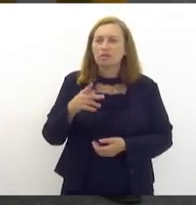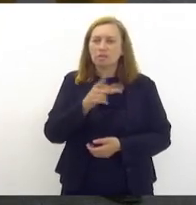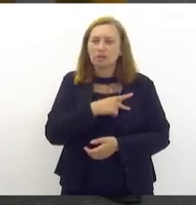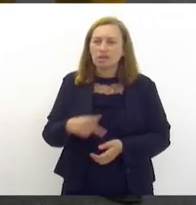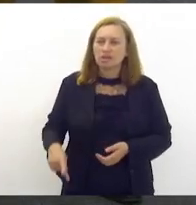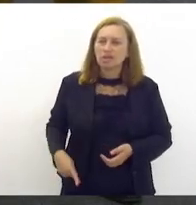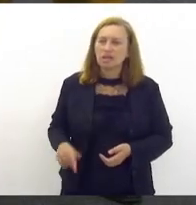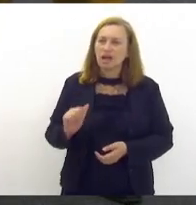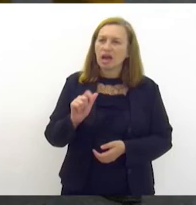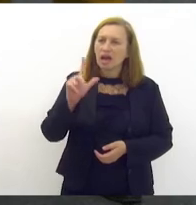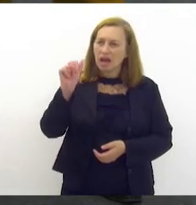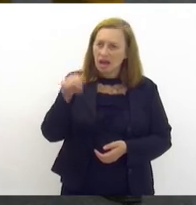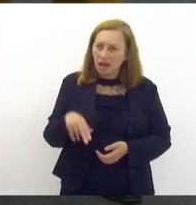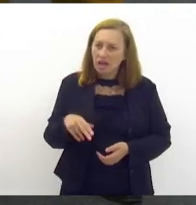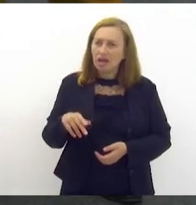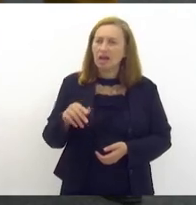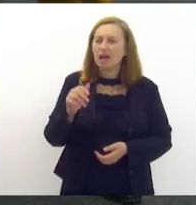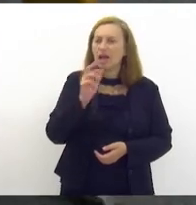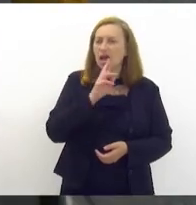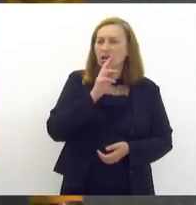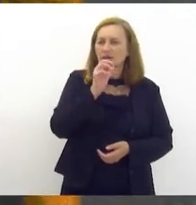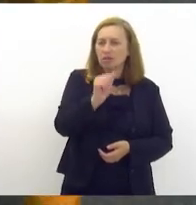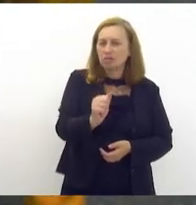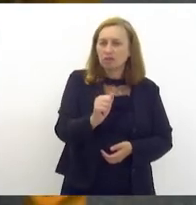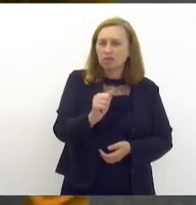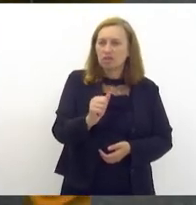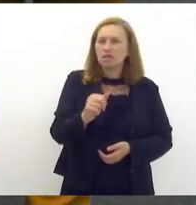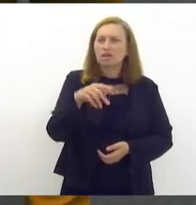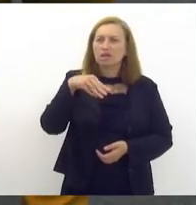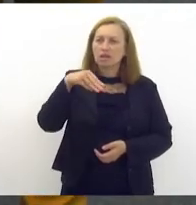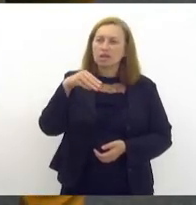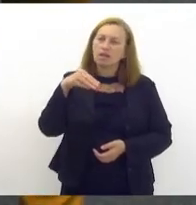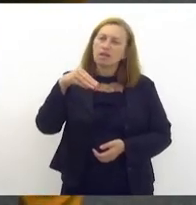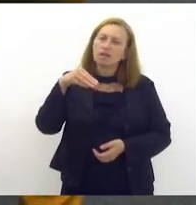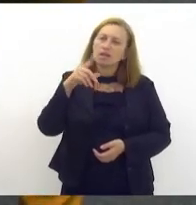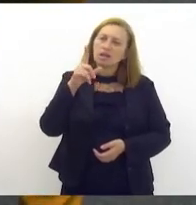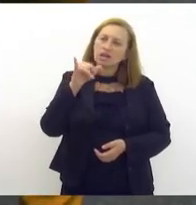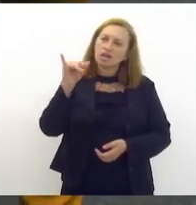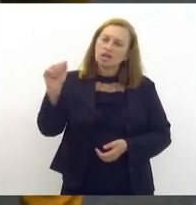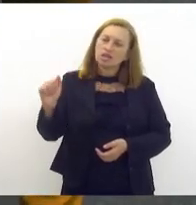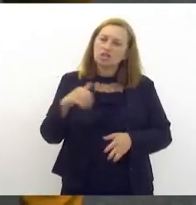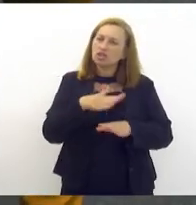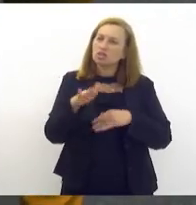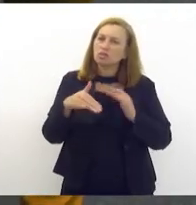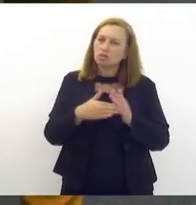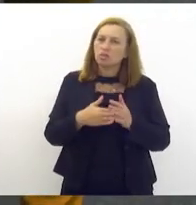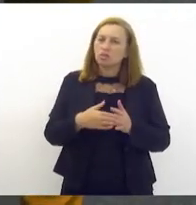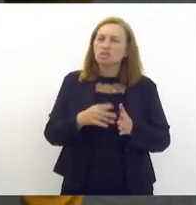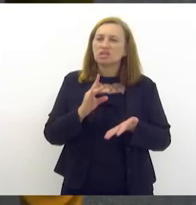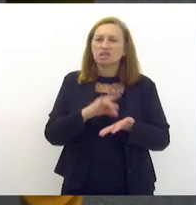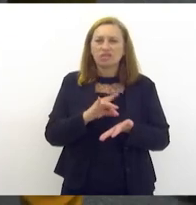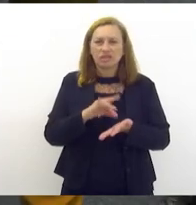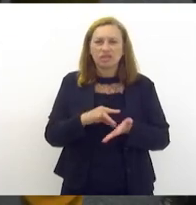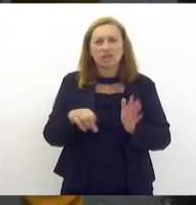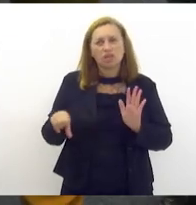do Amorim, do Polbello, da Índia, de todo o grupo. Na verdade, o